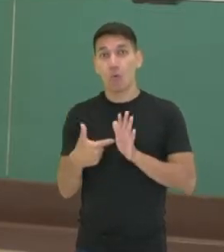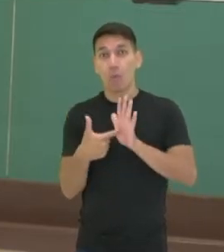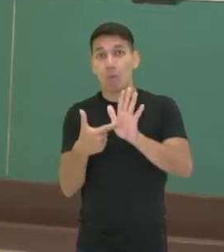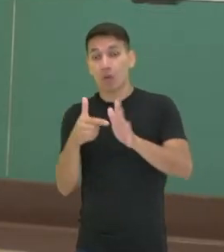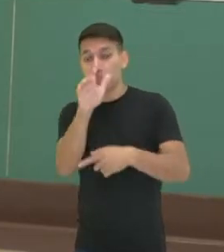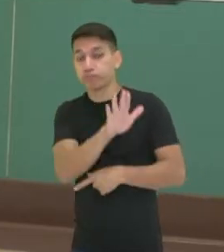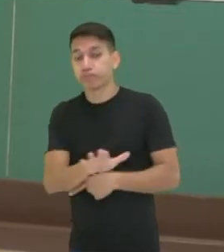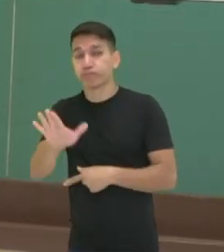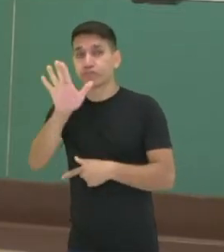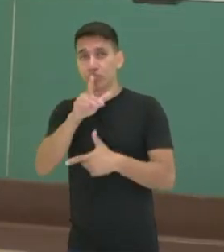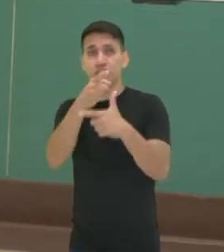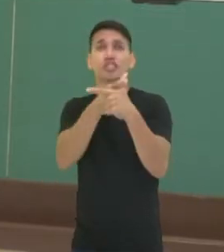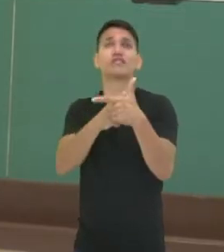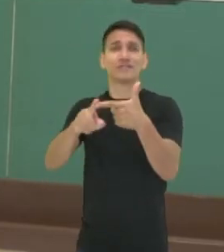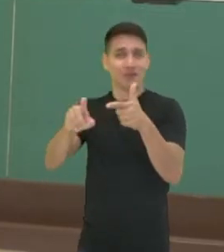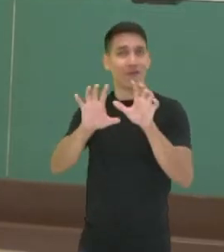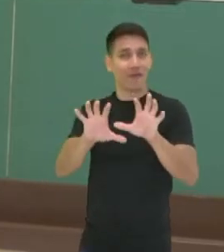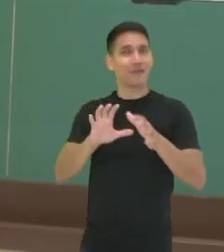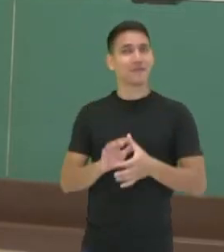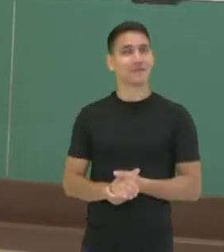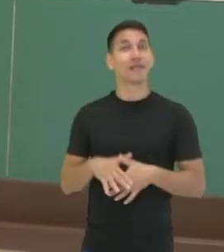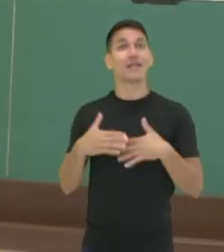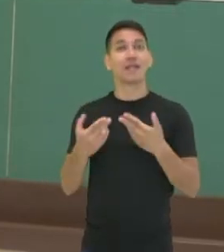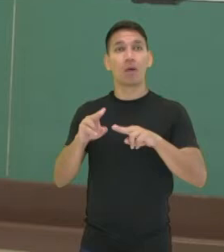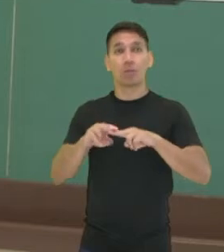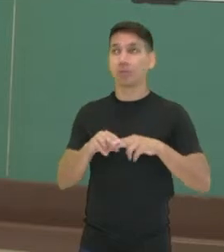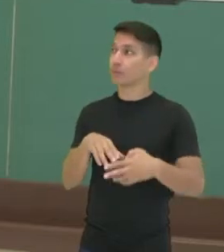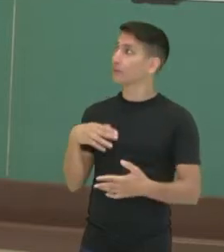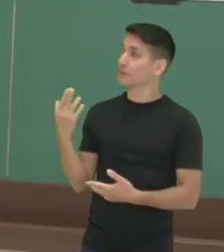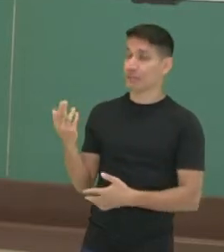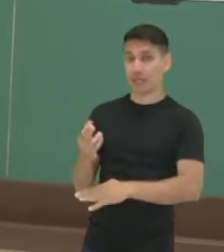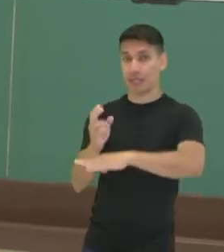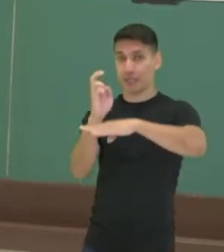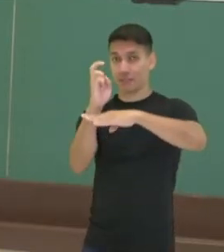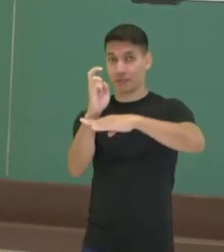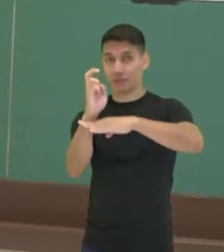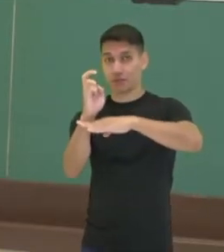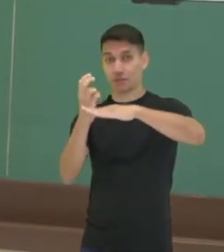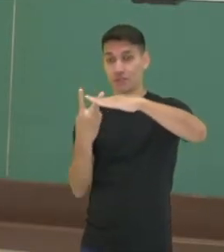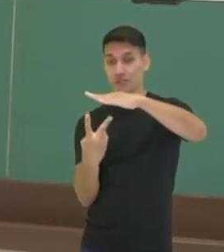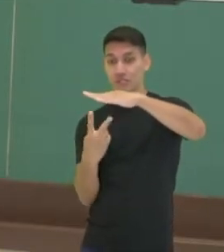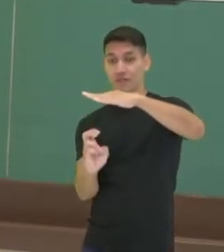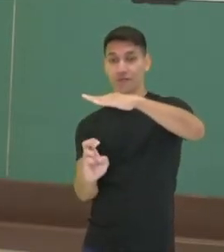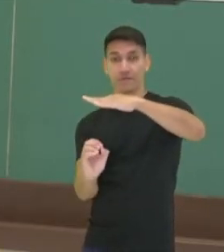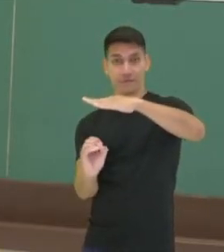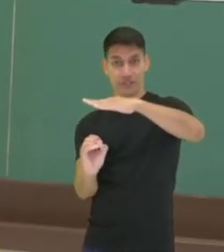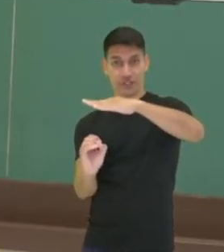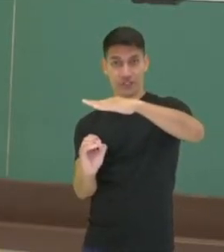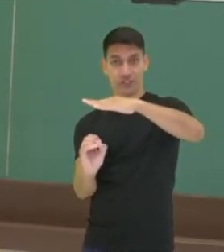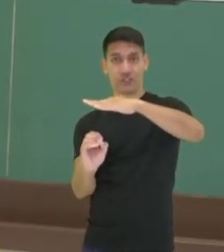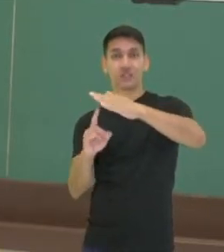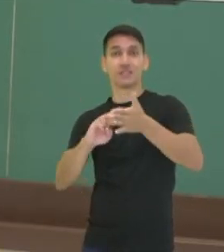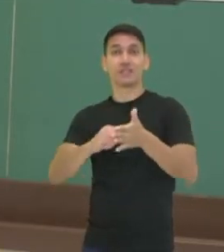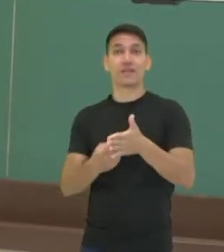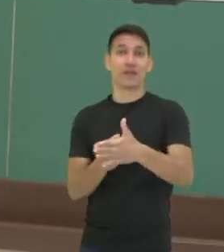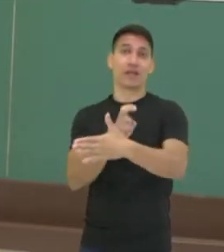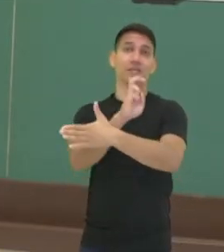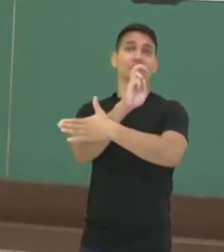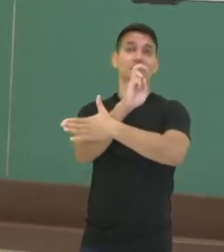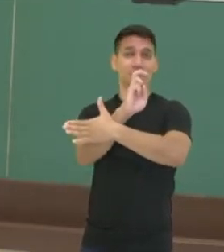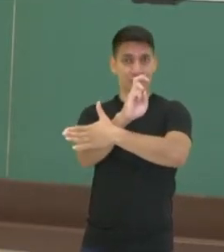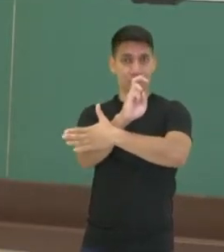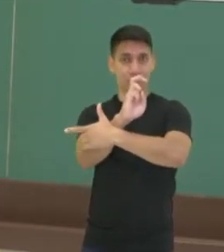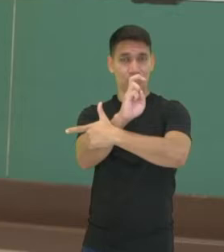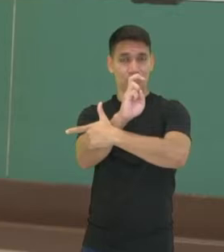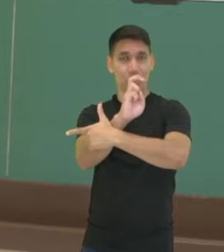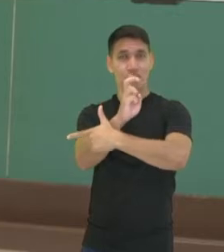uma divisão, isso mesmo. Então, a gente tem lá 5 sobre 20, que é a mesma coisa que 5 divididos por 20, tá? Então, é